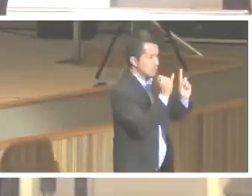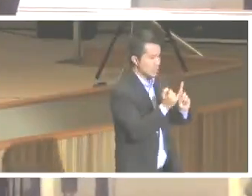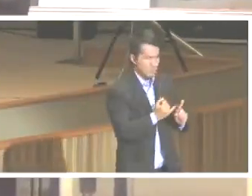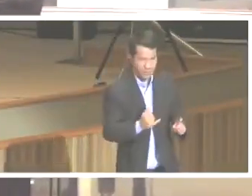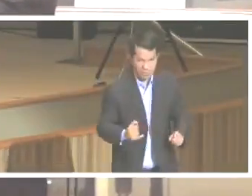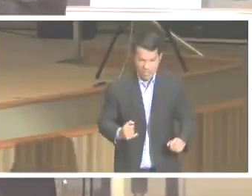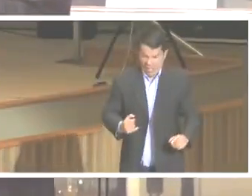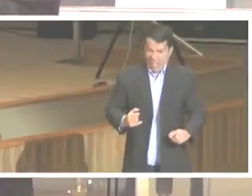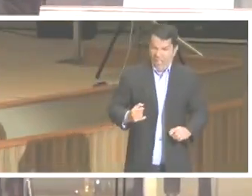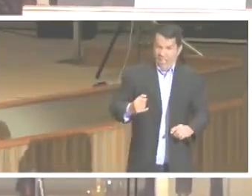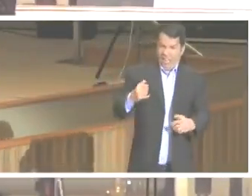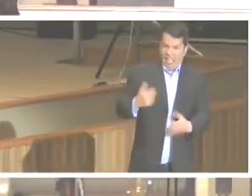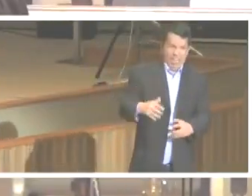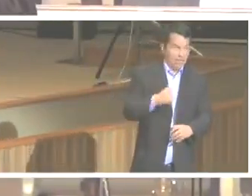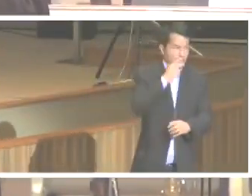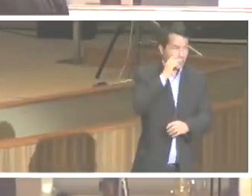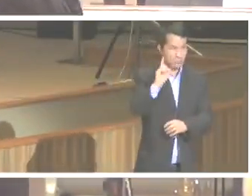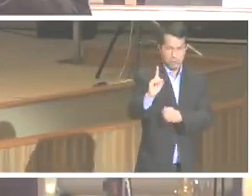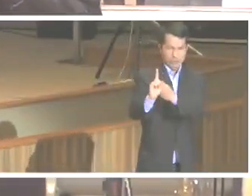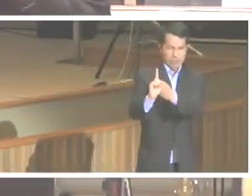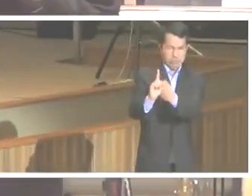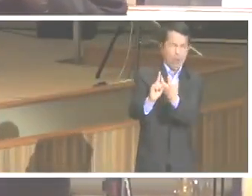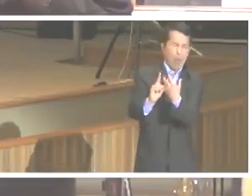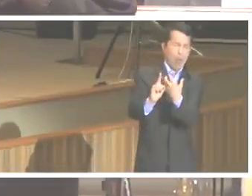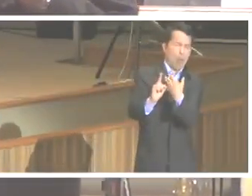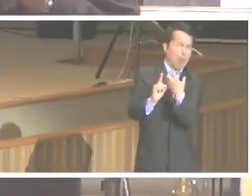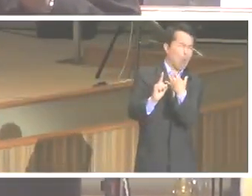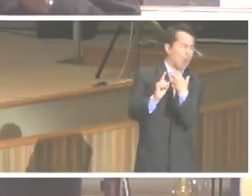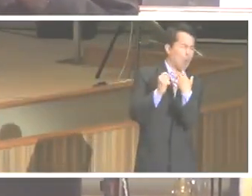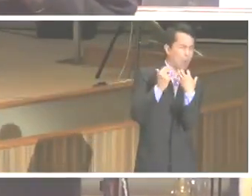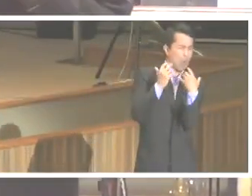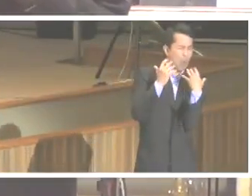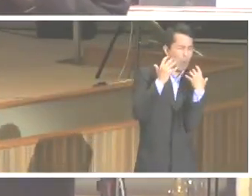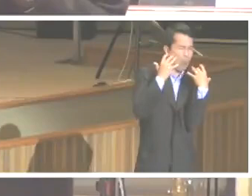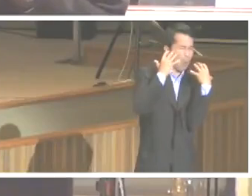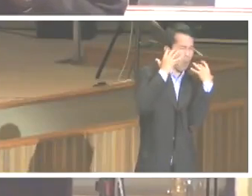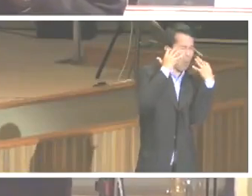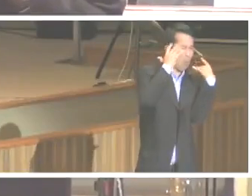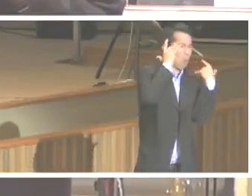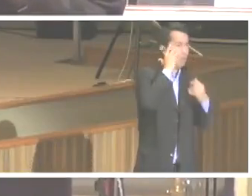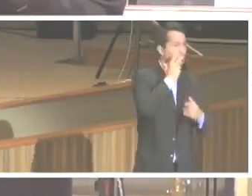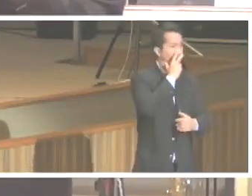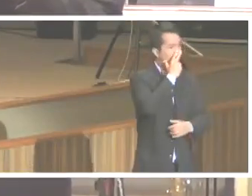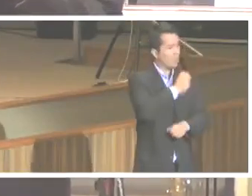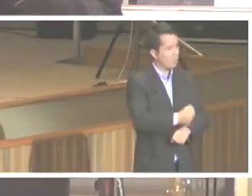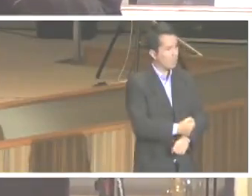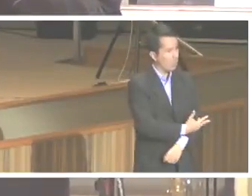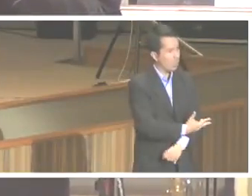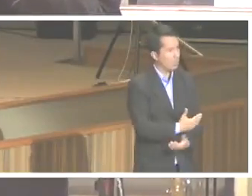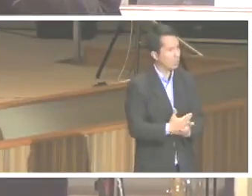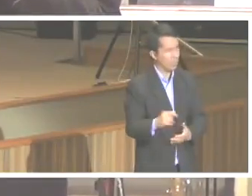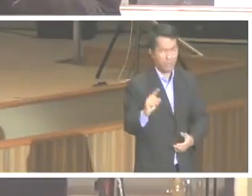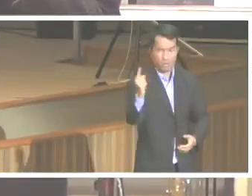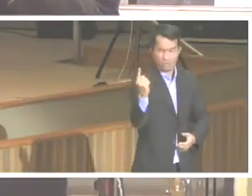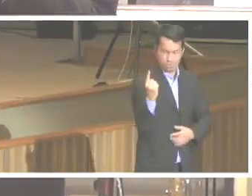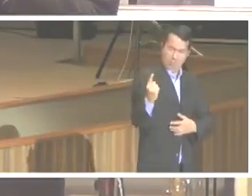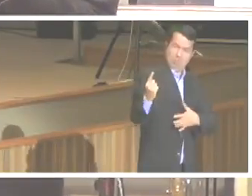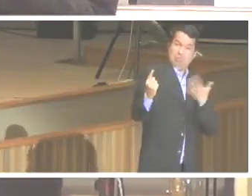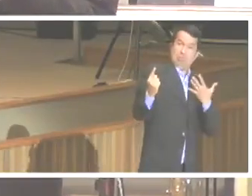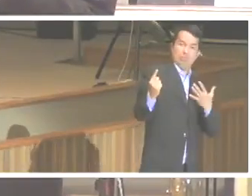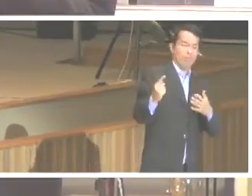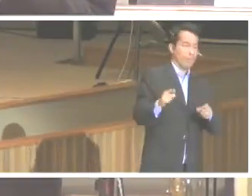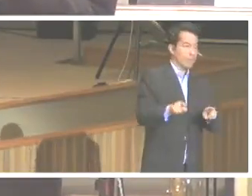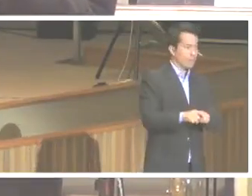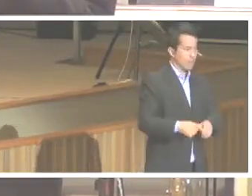sente não é a criança que joão batista que está lá no seu ventre começa a entrarem